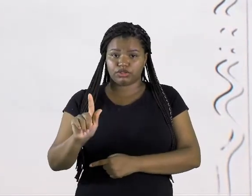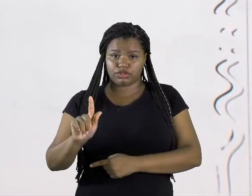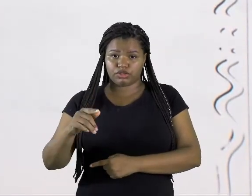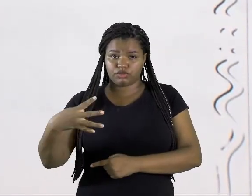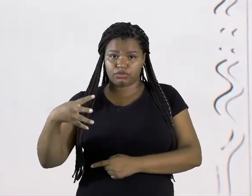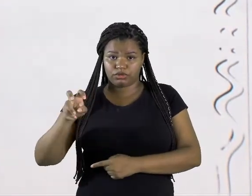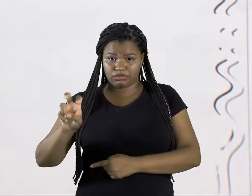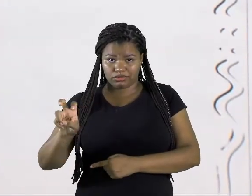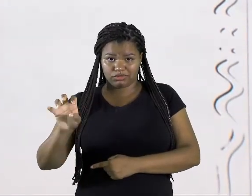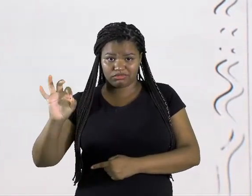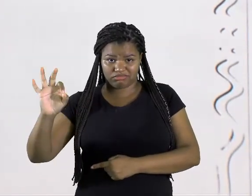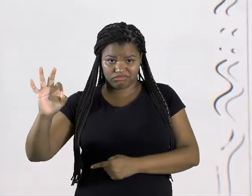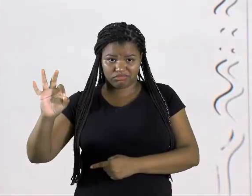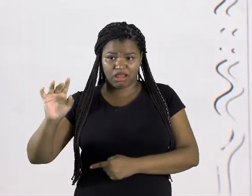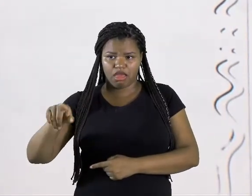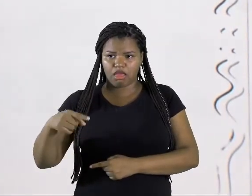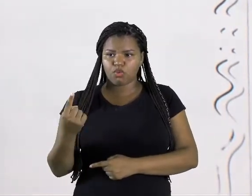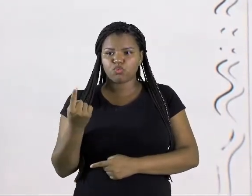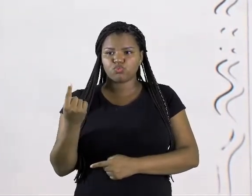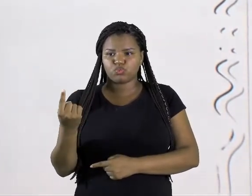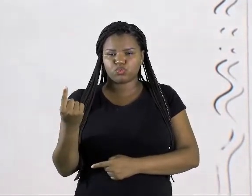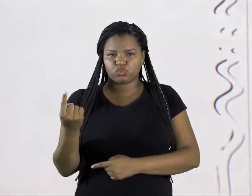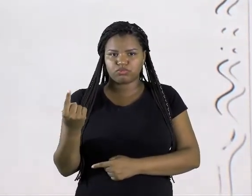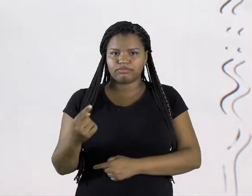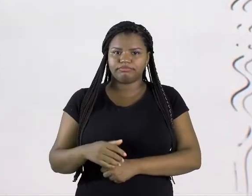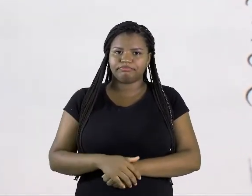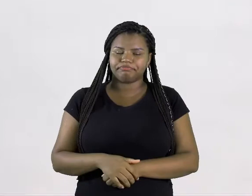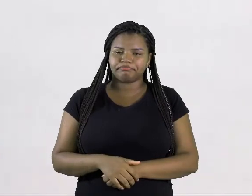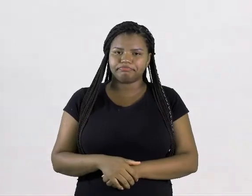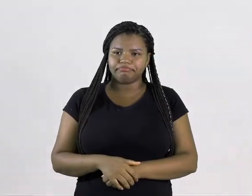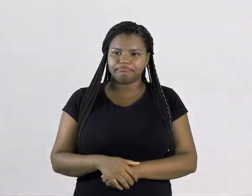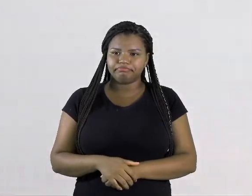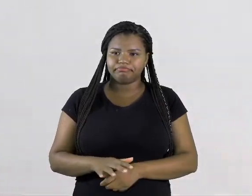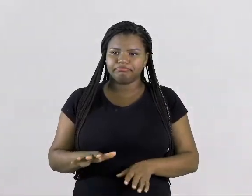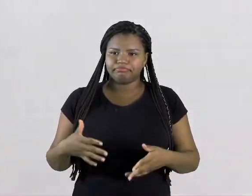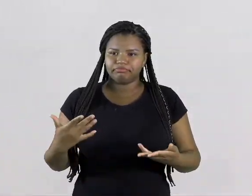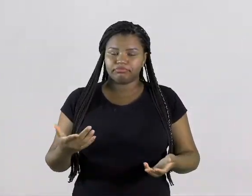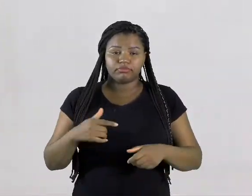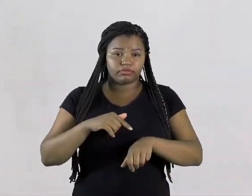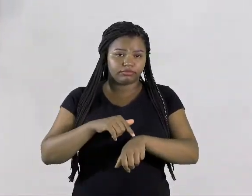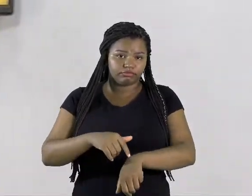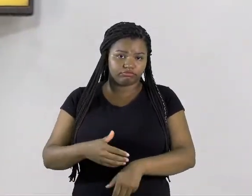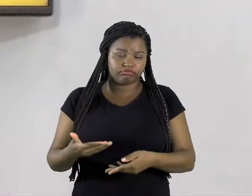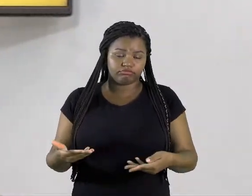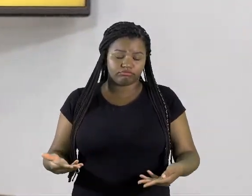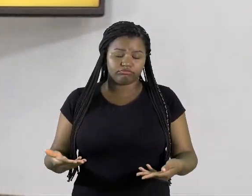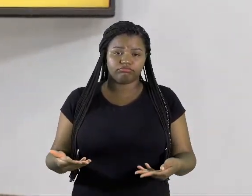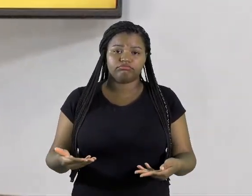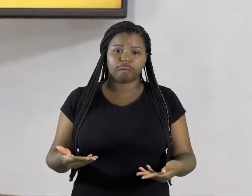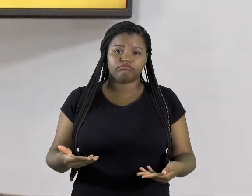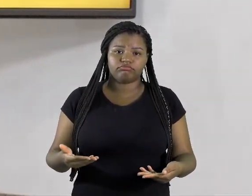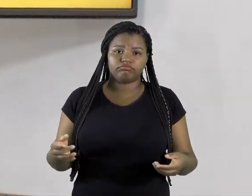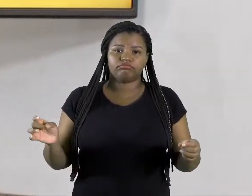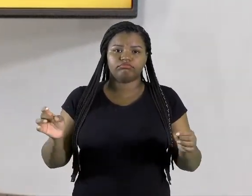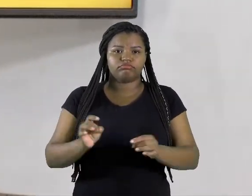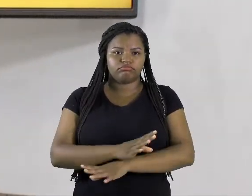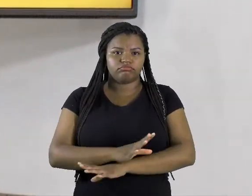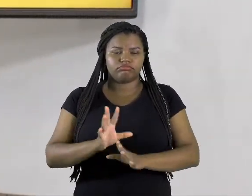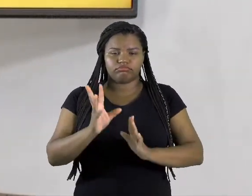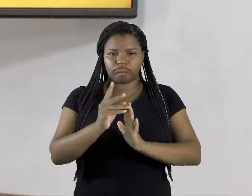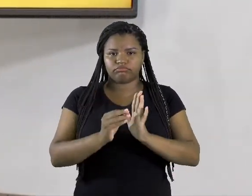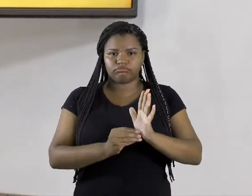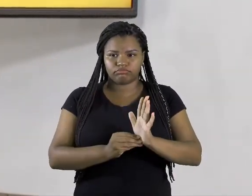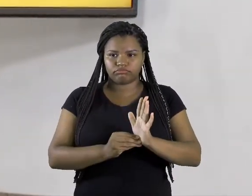é 1, ok? Então, nesse momento a gente termina essa parte de conteúdo,